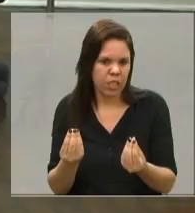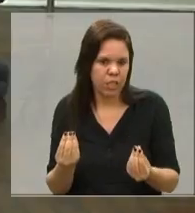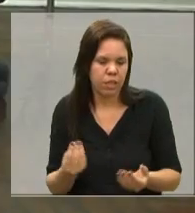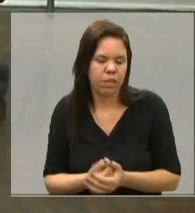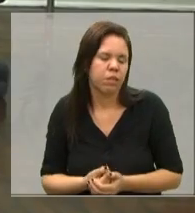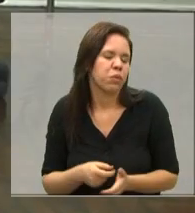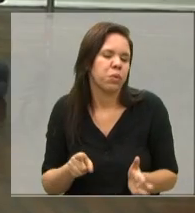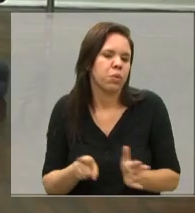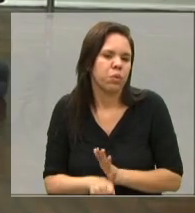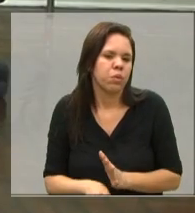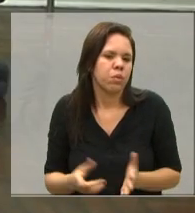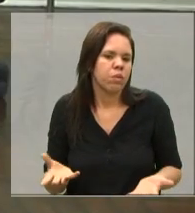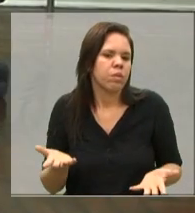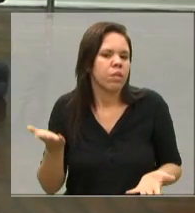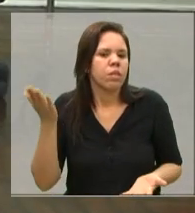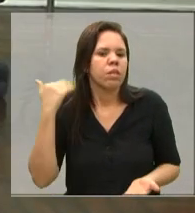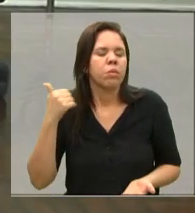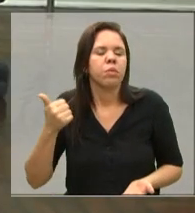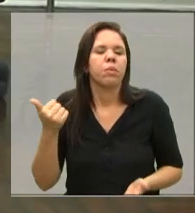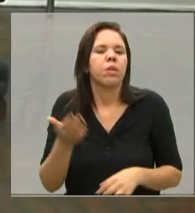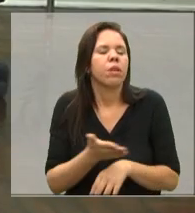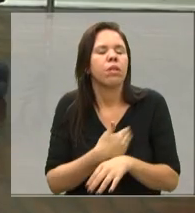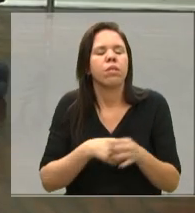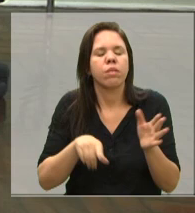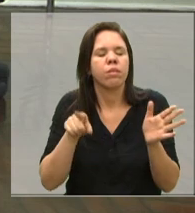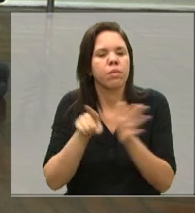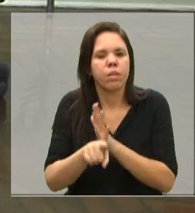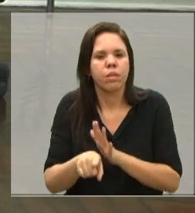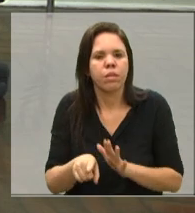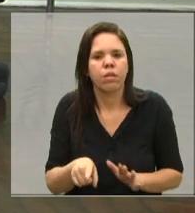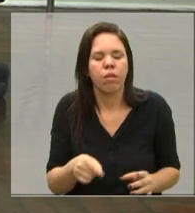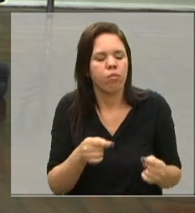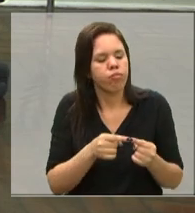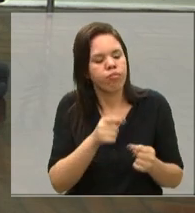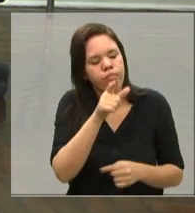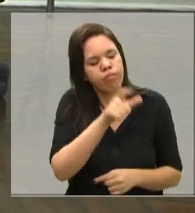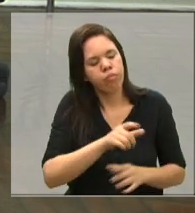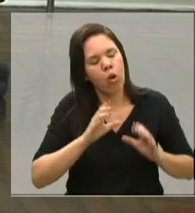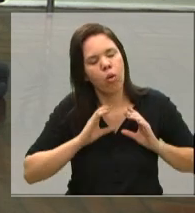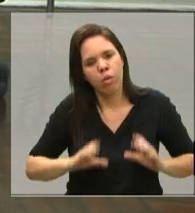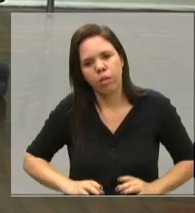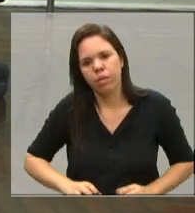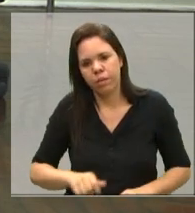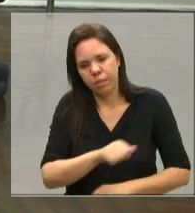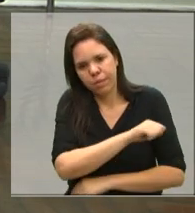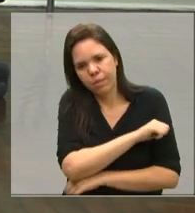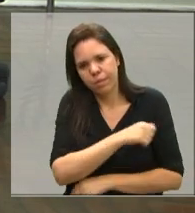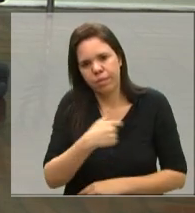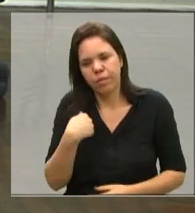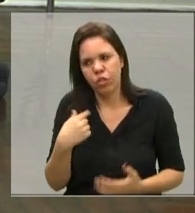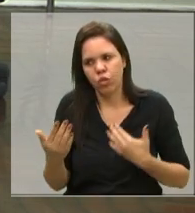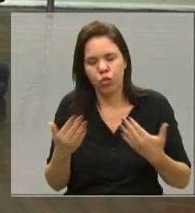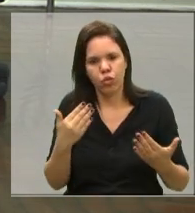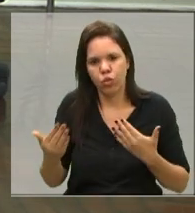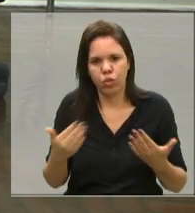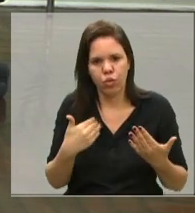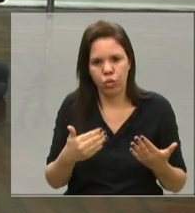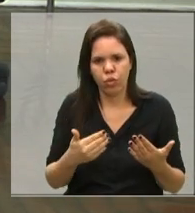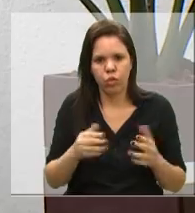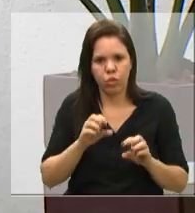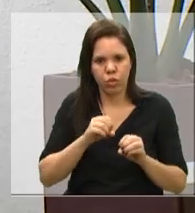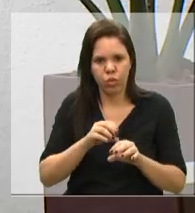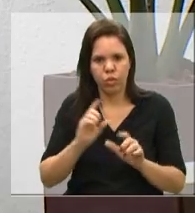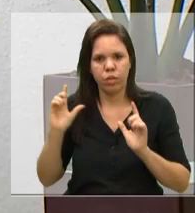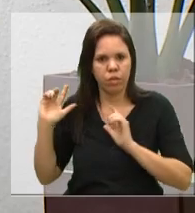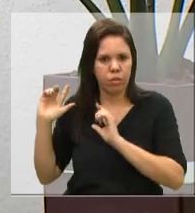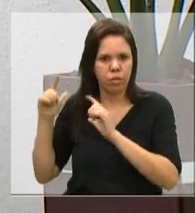perguntar, né? Eu queria primeiro, antes de perguntar desse perfil e do comportamento do aluno, se a gente comparar com o ensino tradicional,